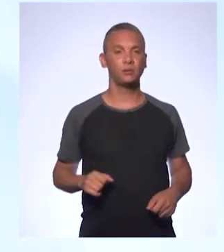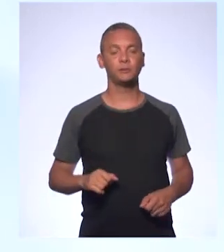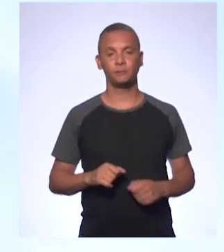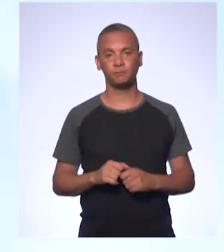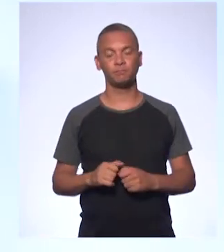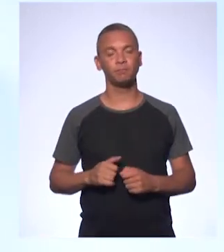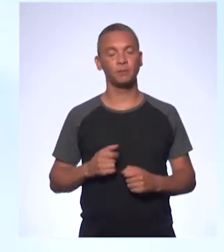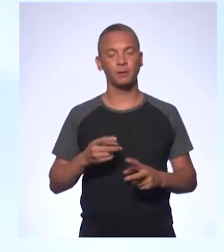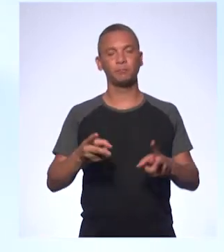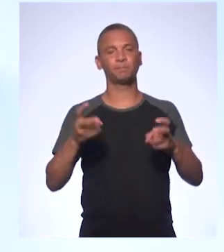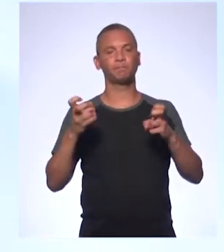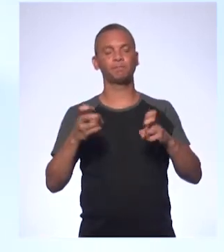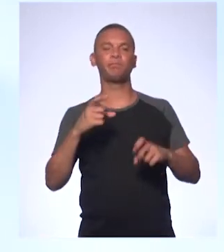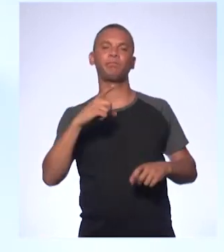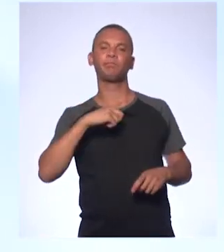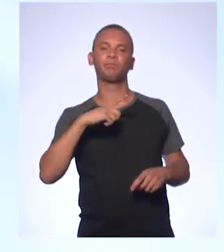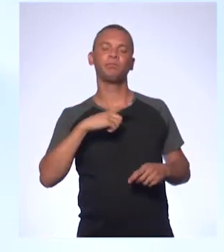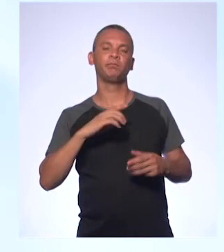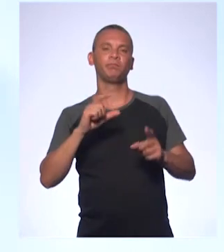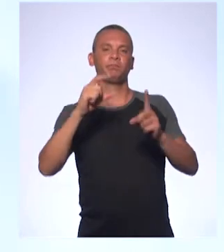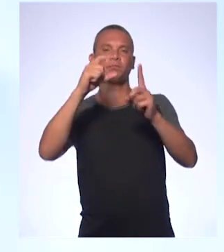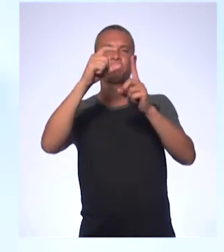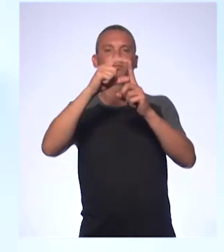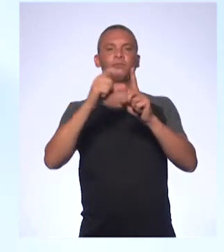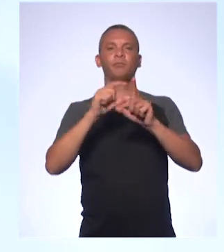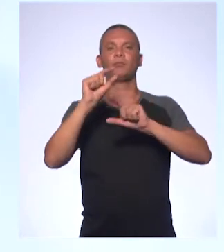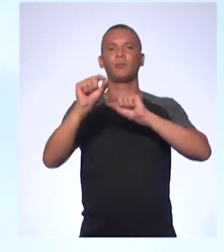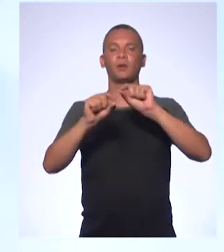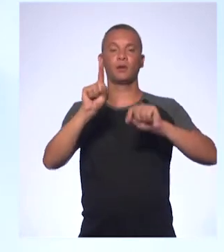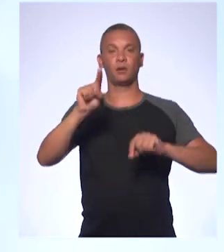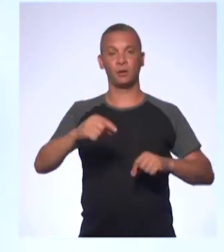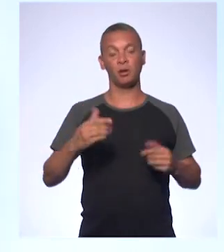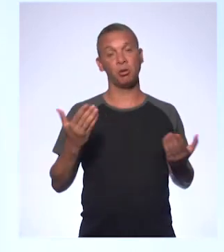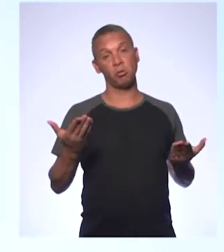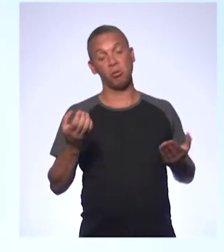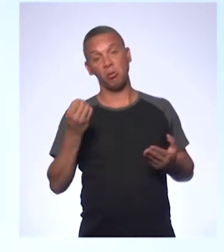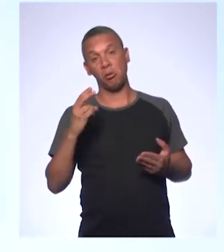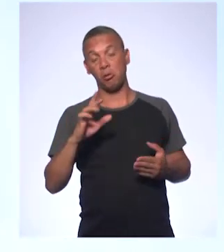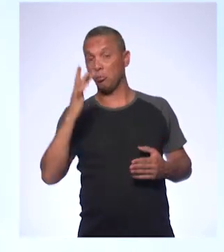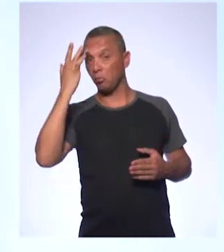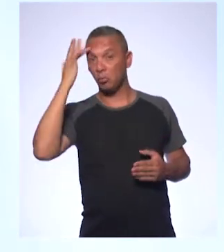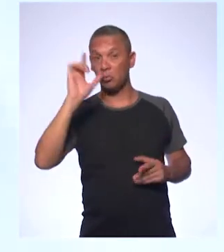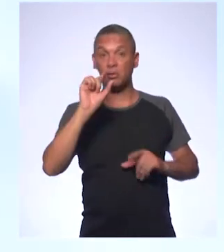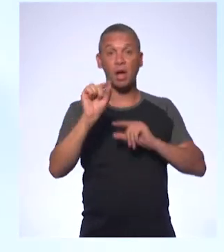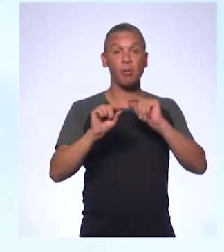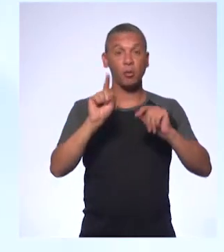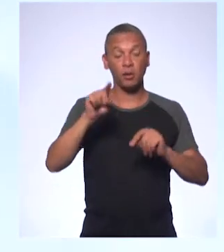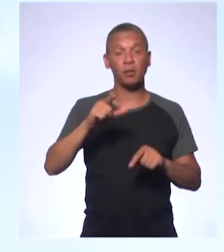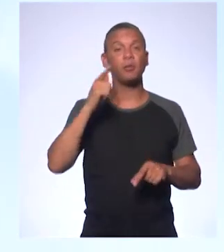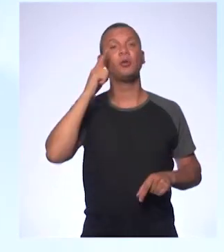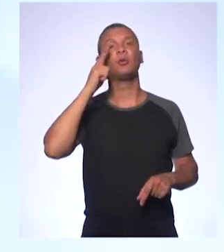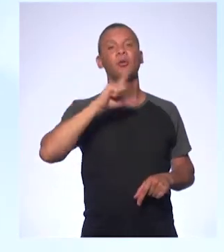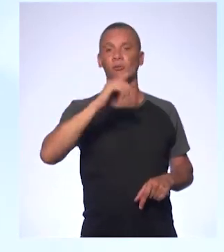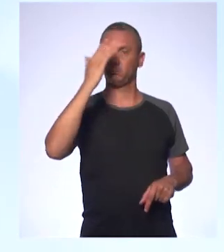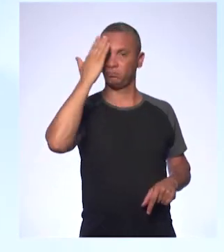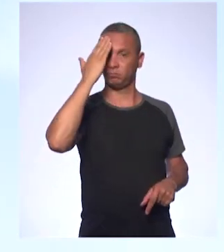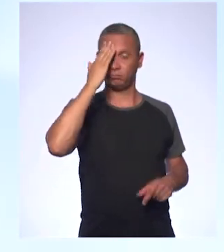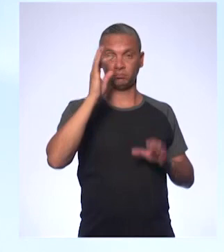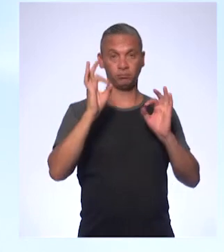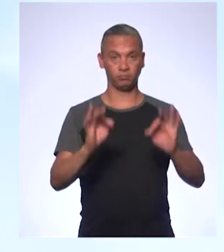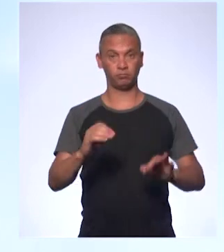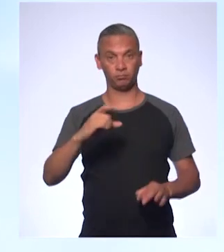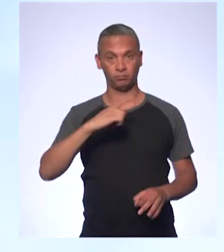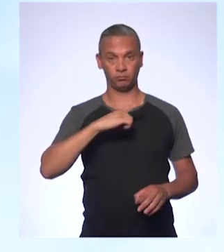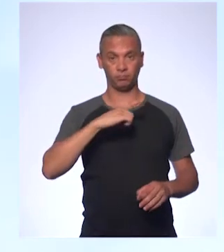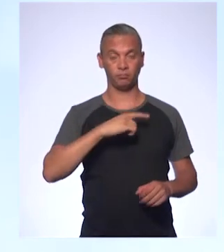você pode até perceber que aquela palavra, o que é aquela palavra, ou de repente você nem saiba o que é aquela palavra, mas você consegue entender o que quer dizer aquele texto,